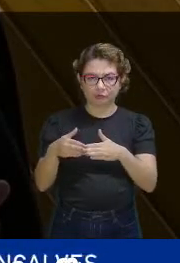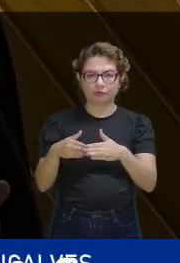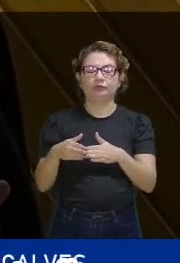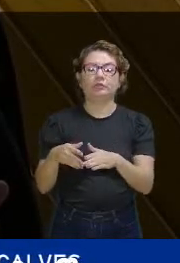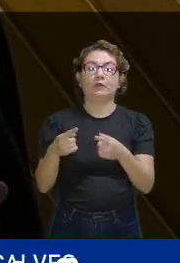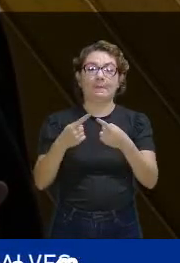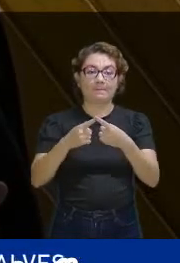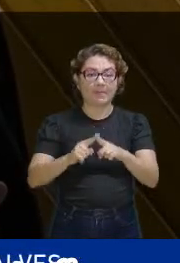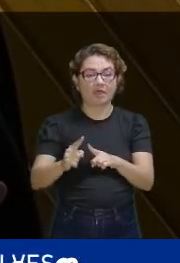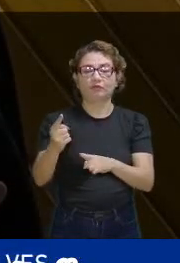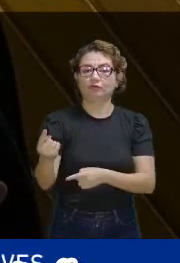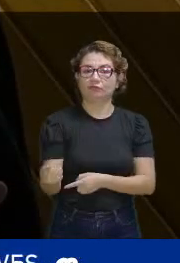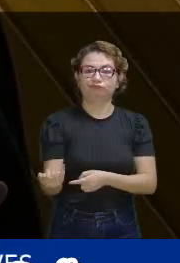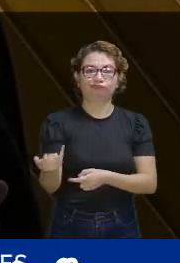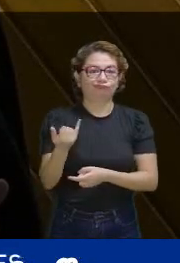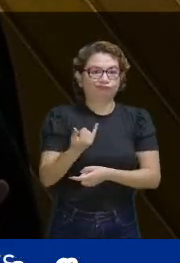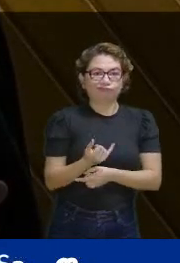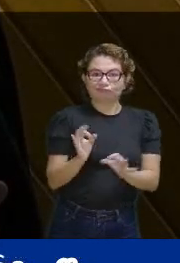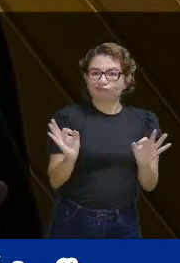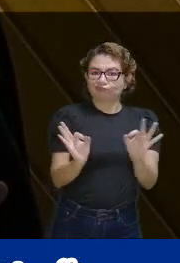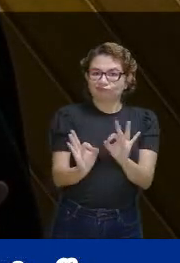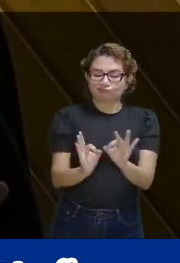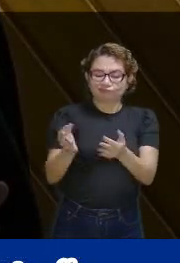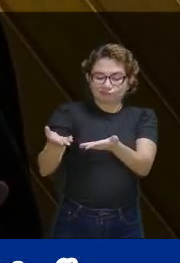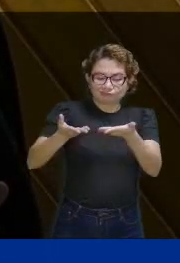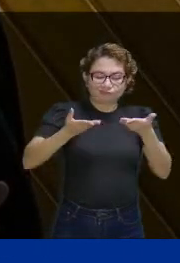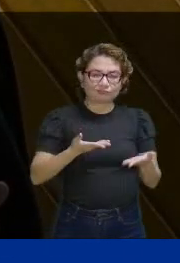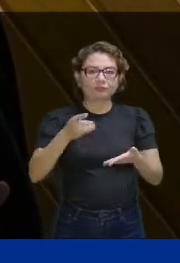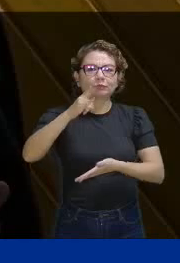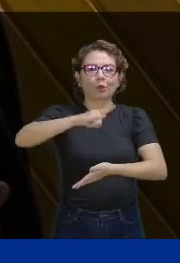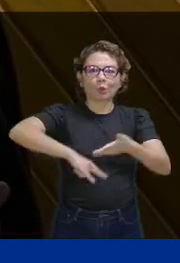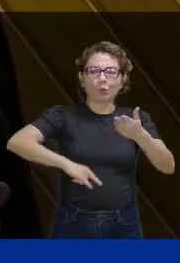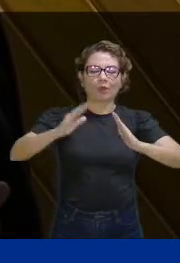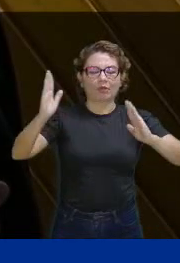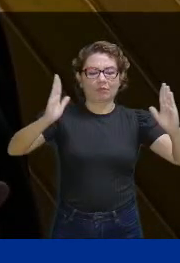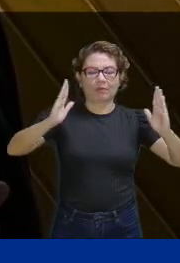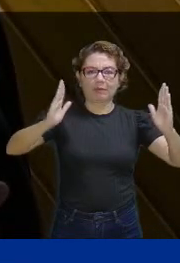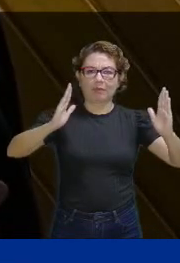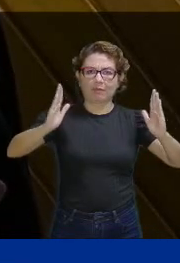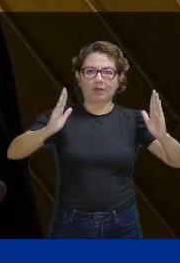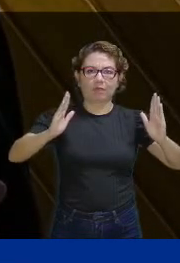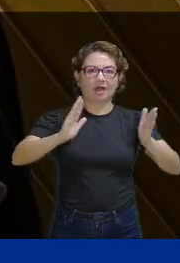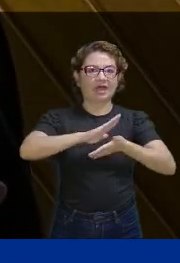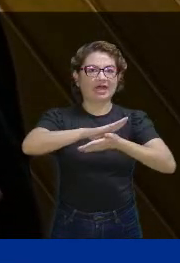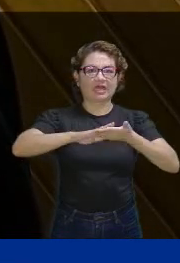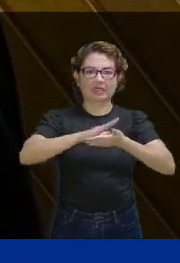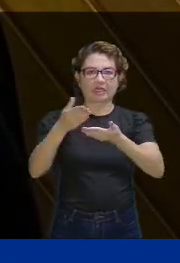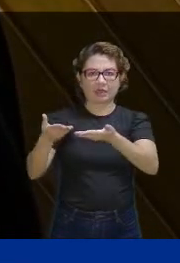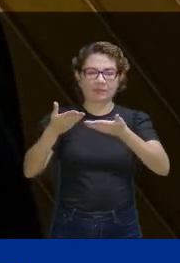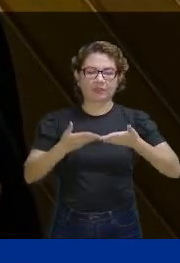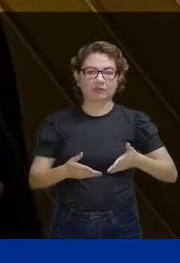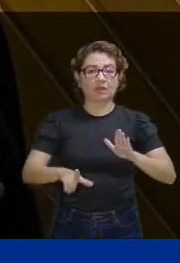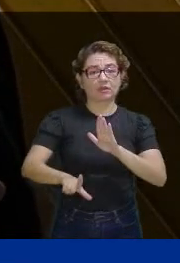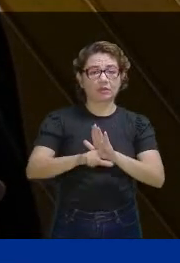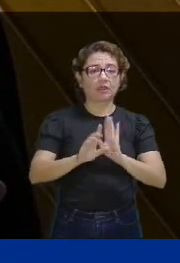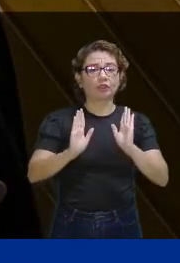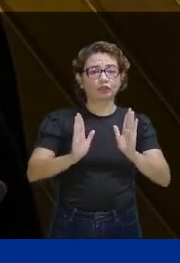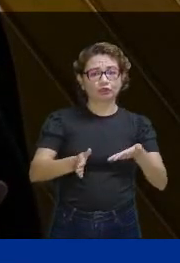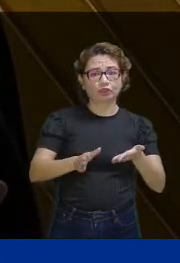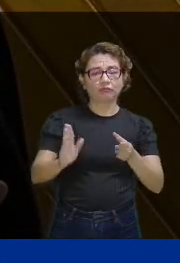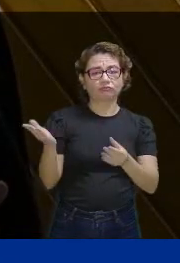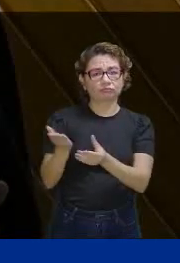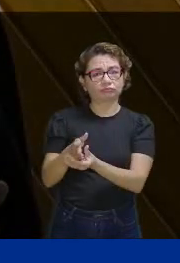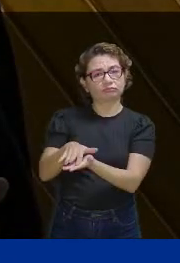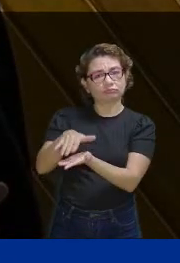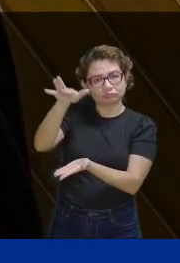de seus responsáveis, sem apresentação da documentação no prazo de 3 dias. Essa é precisamente a situação retratada nos